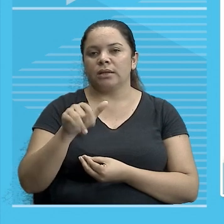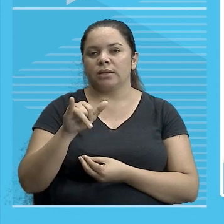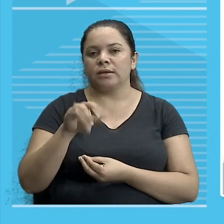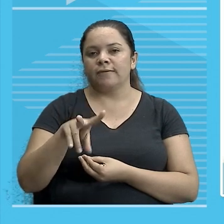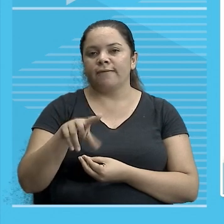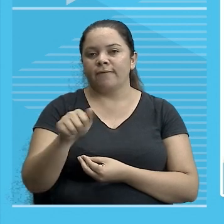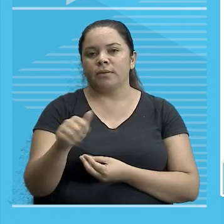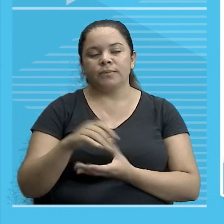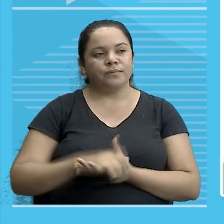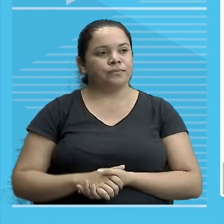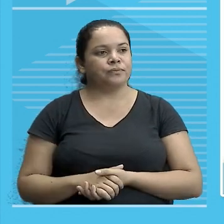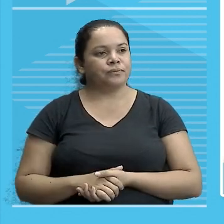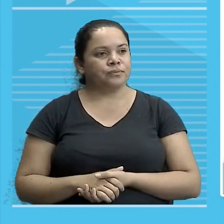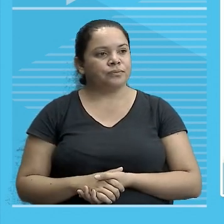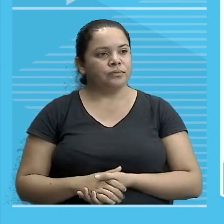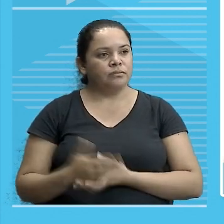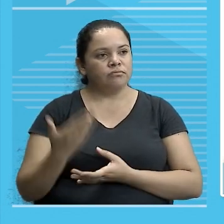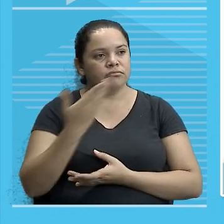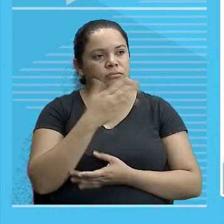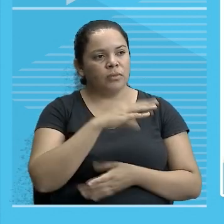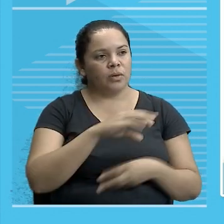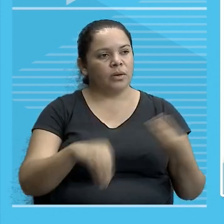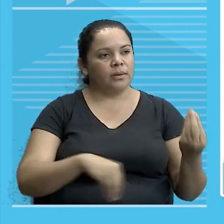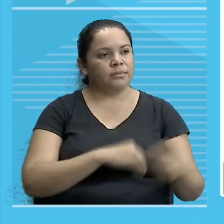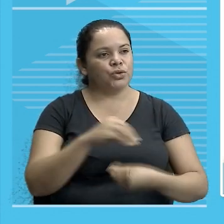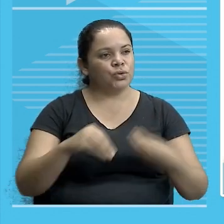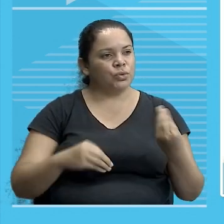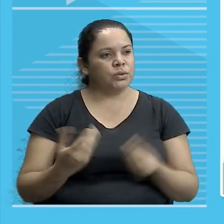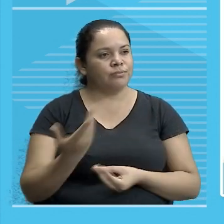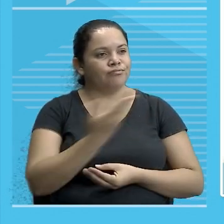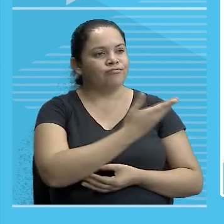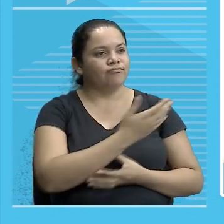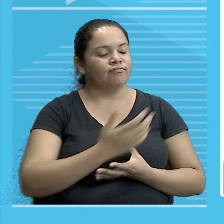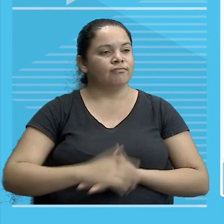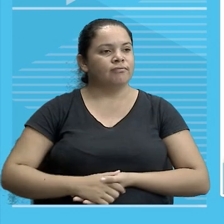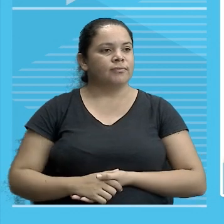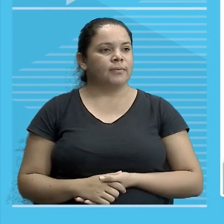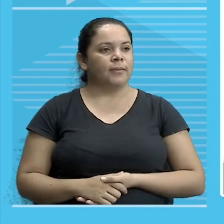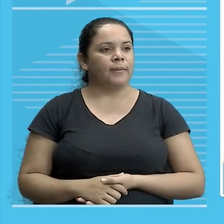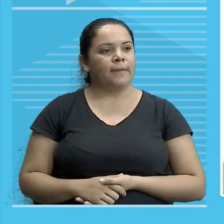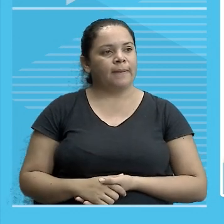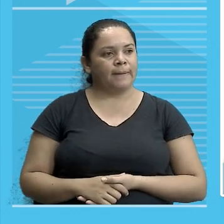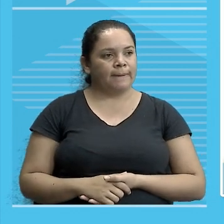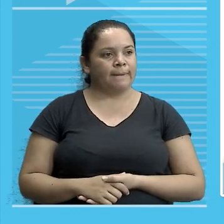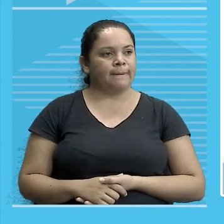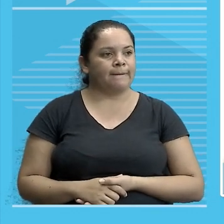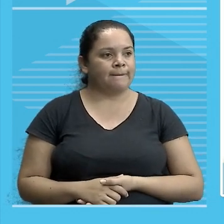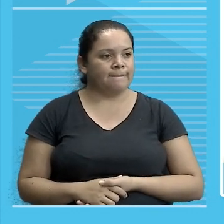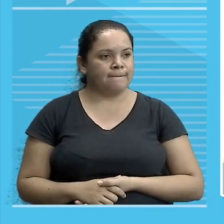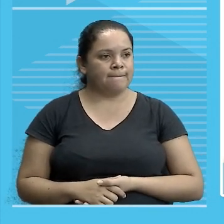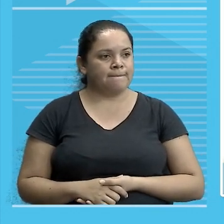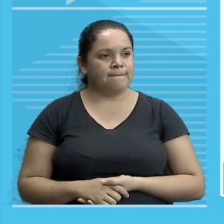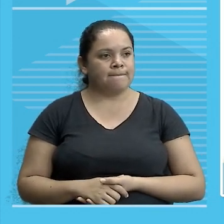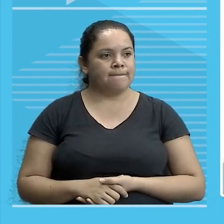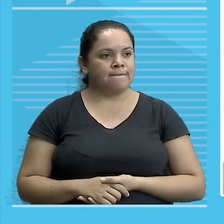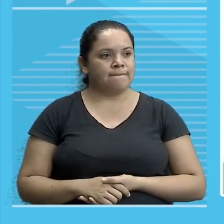com o suco gástrico lá no estômago, ele vira quimo. Quimo. Quimo é quando você tem